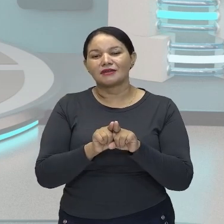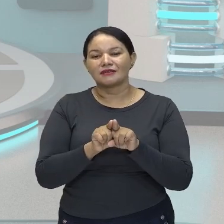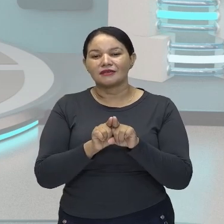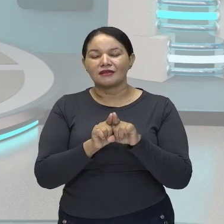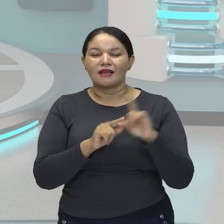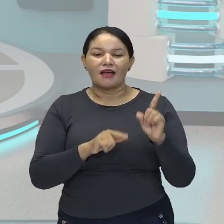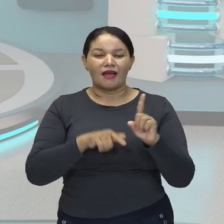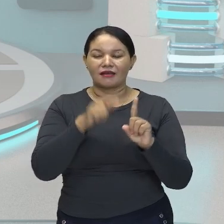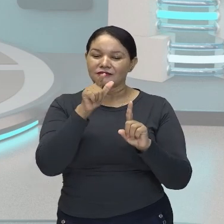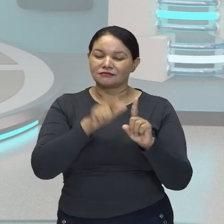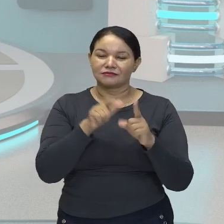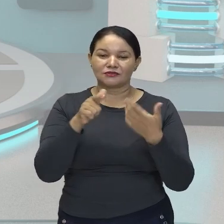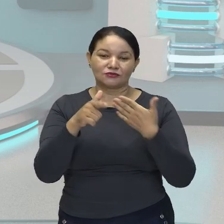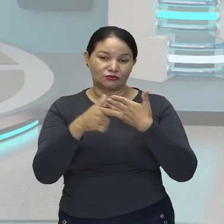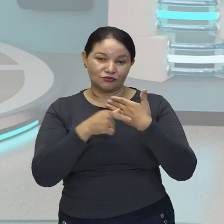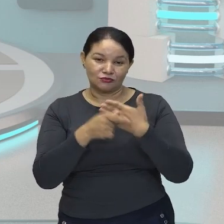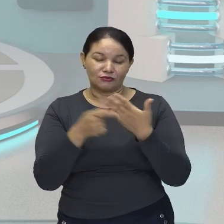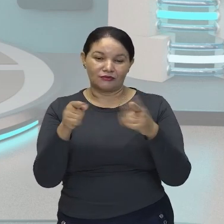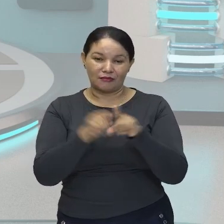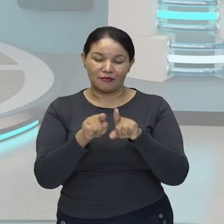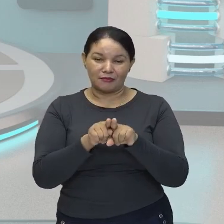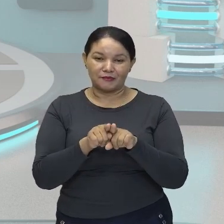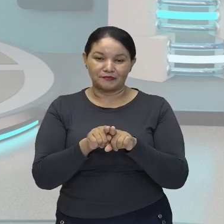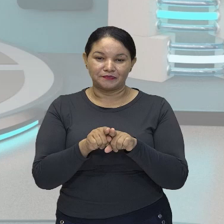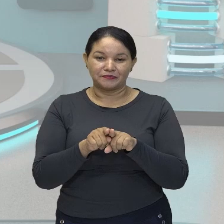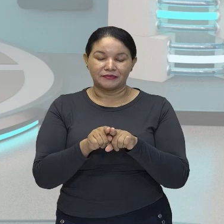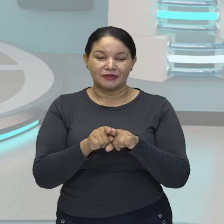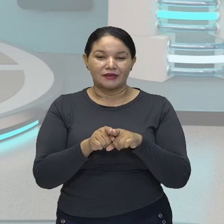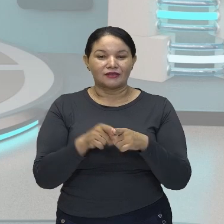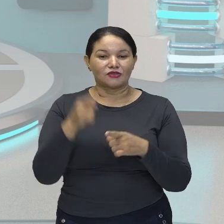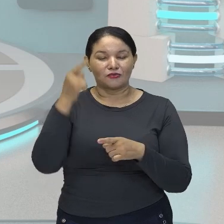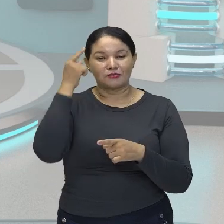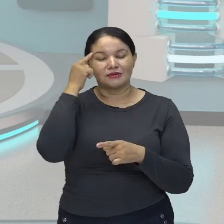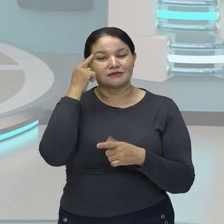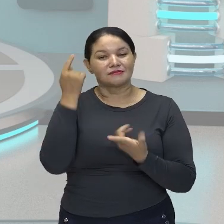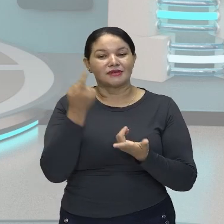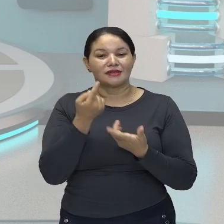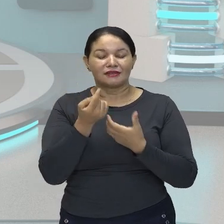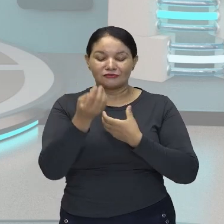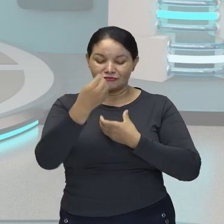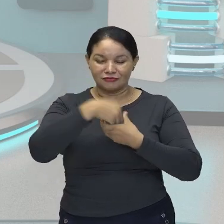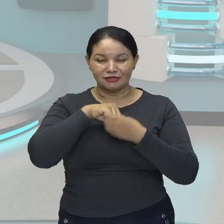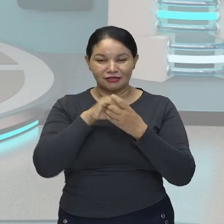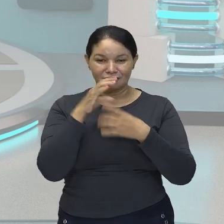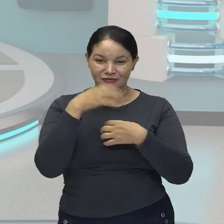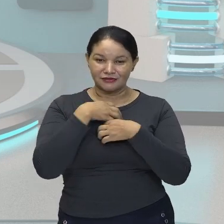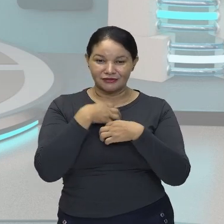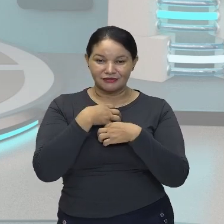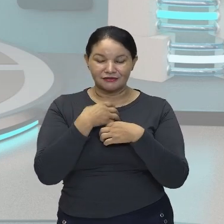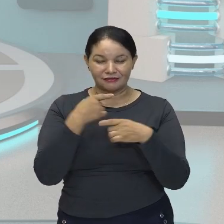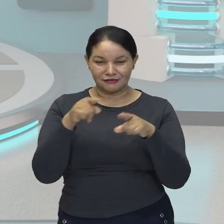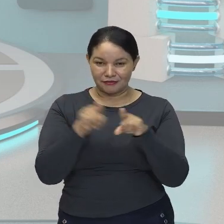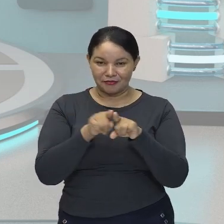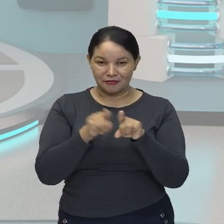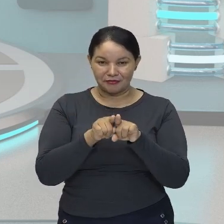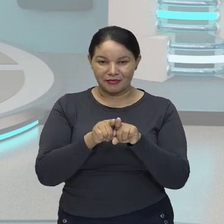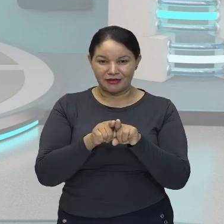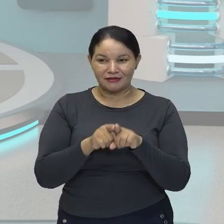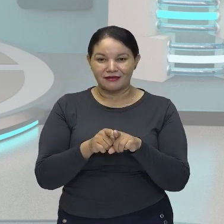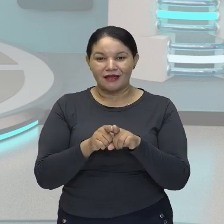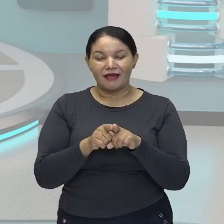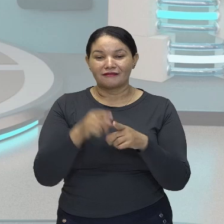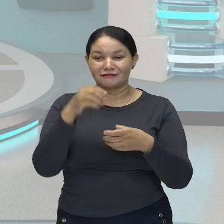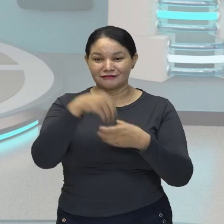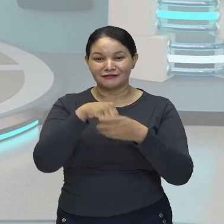sonho, certo? Desses pensamentos do íntimo do ser, eles vão estar presentes nos textos que